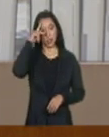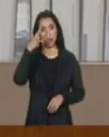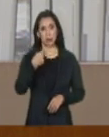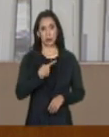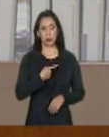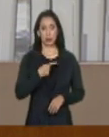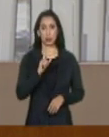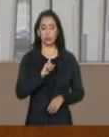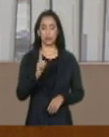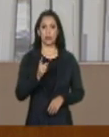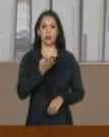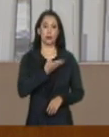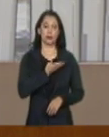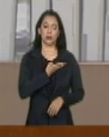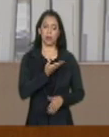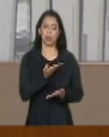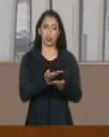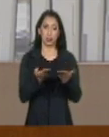pensem